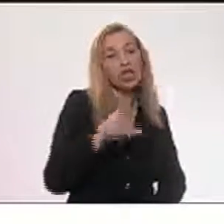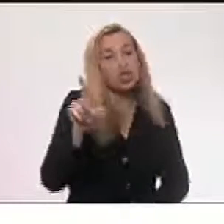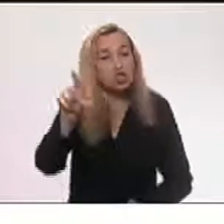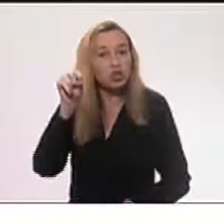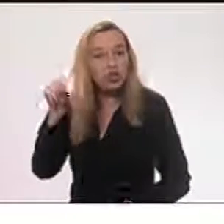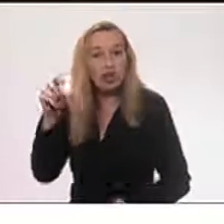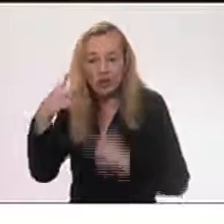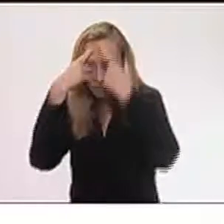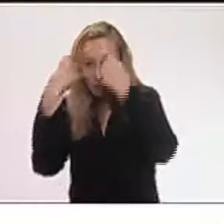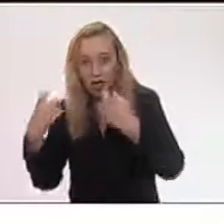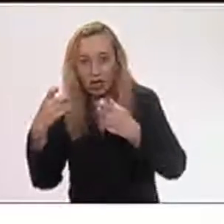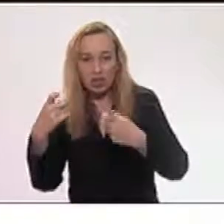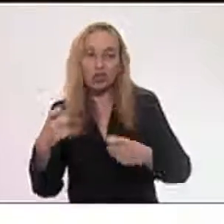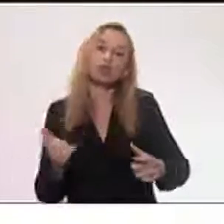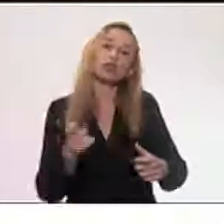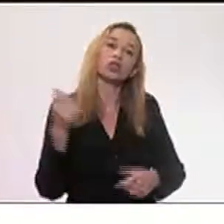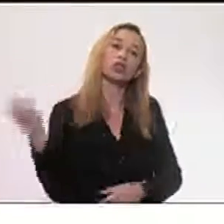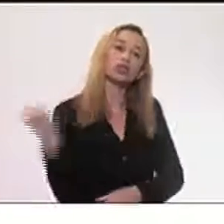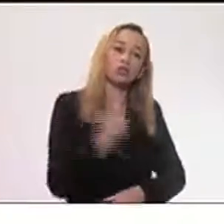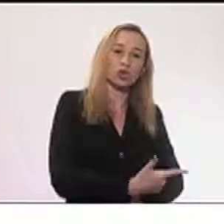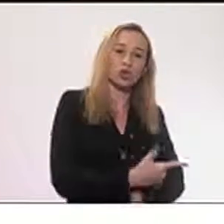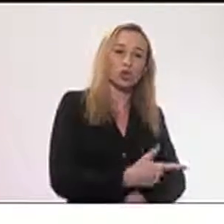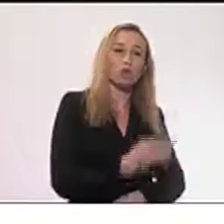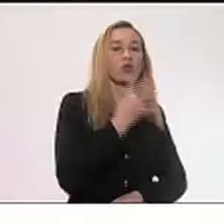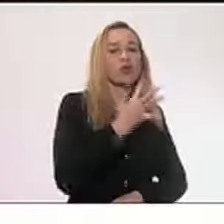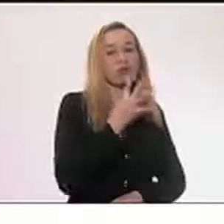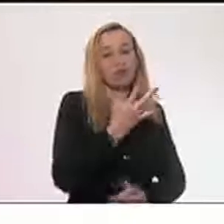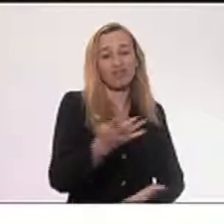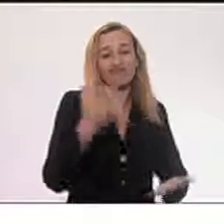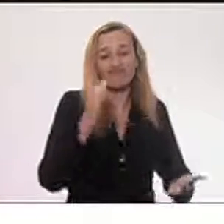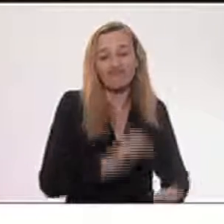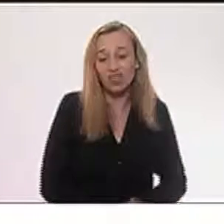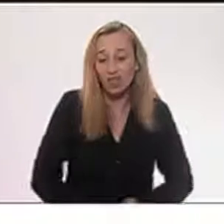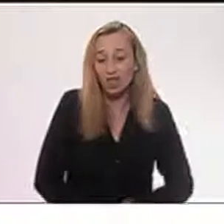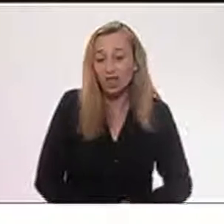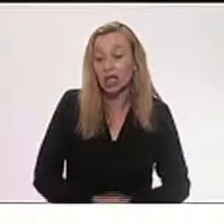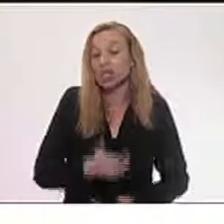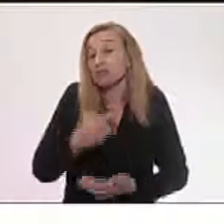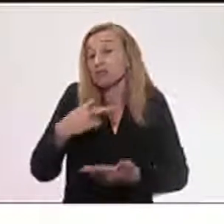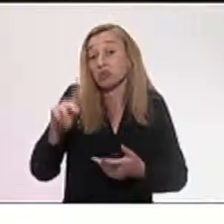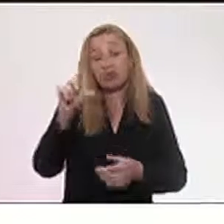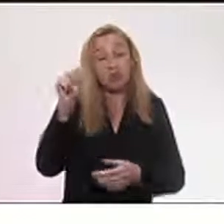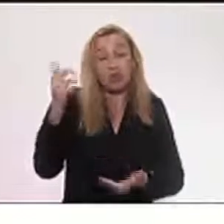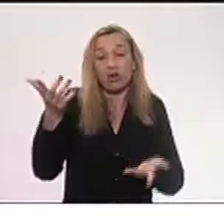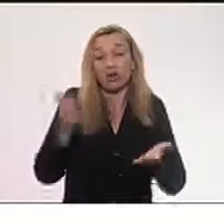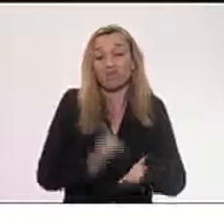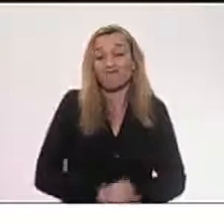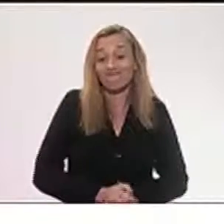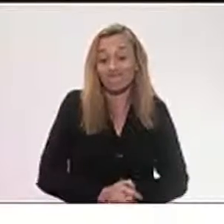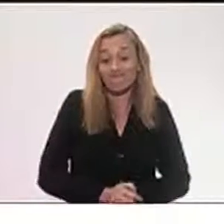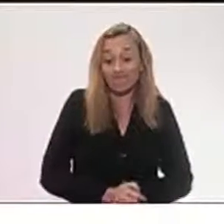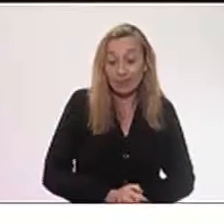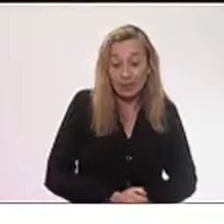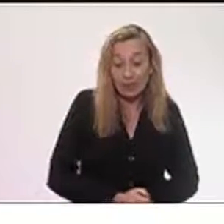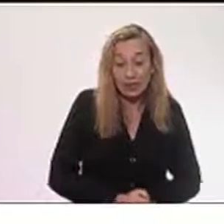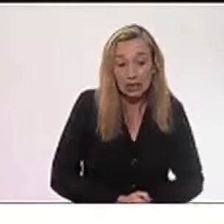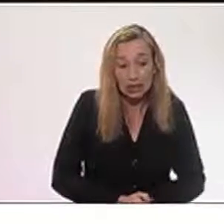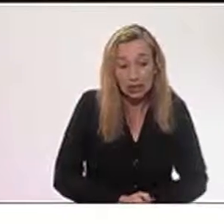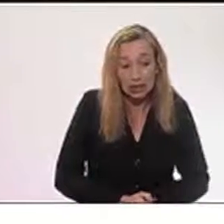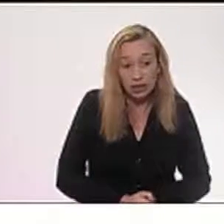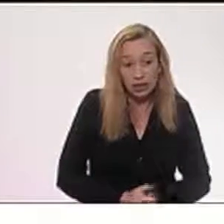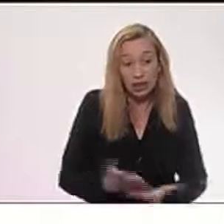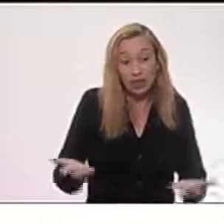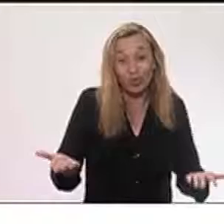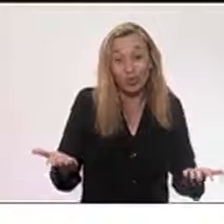Escolheu a violência no lugar do conhecimento. Essas são as suas opções. Portanto, sob